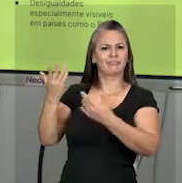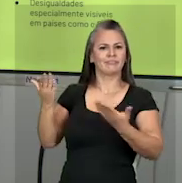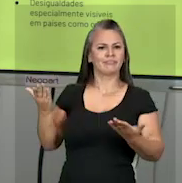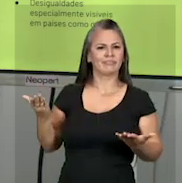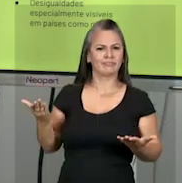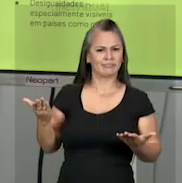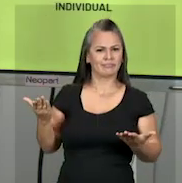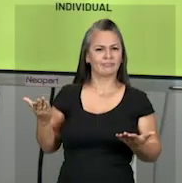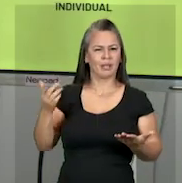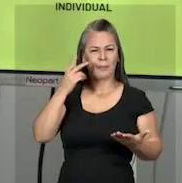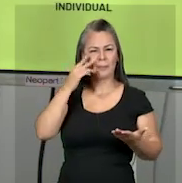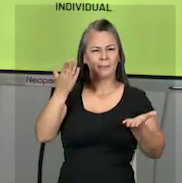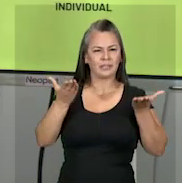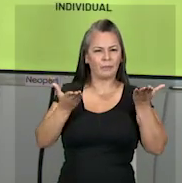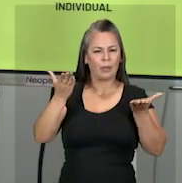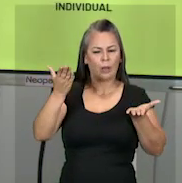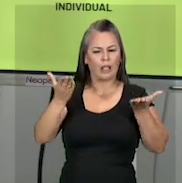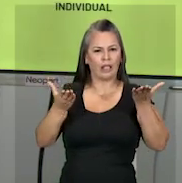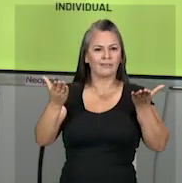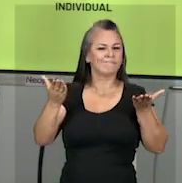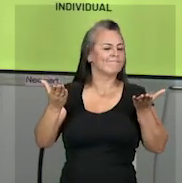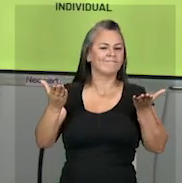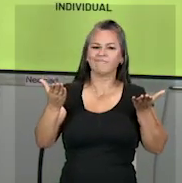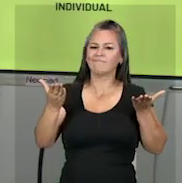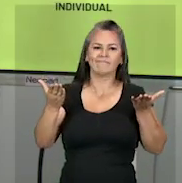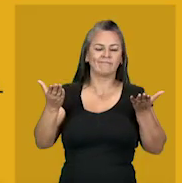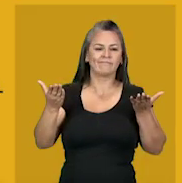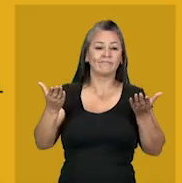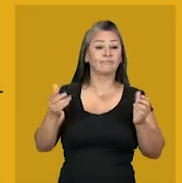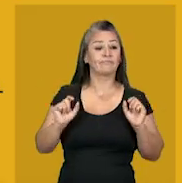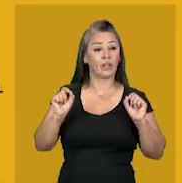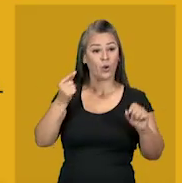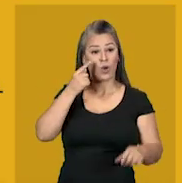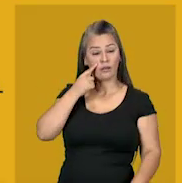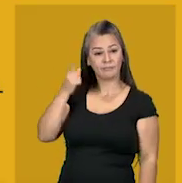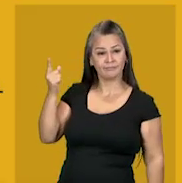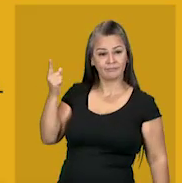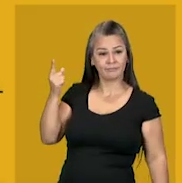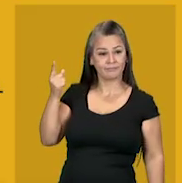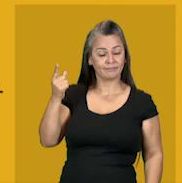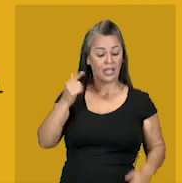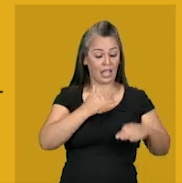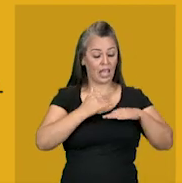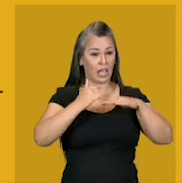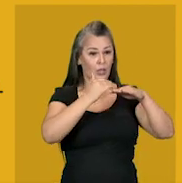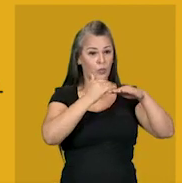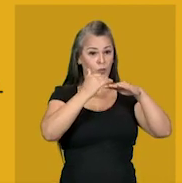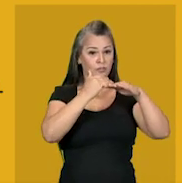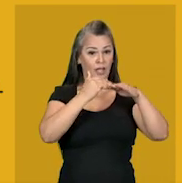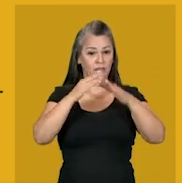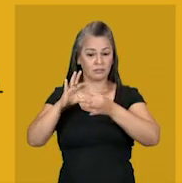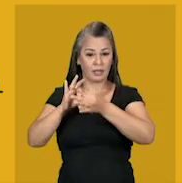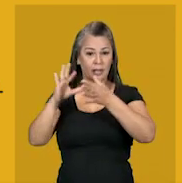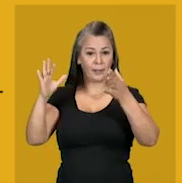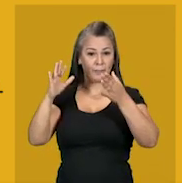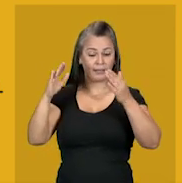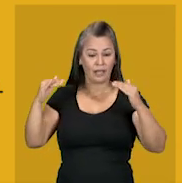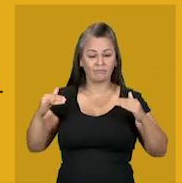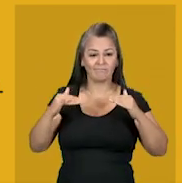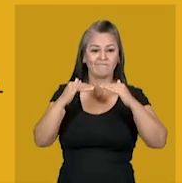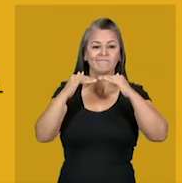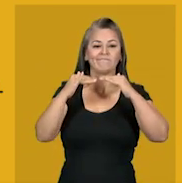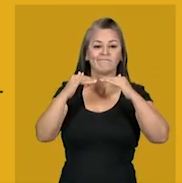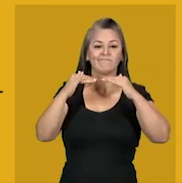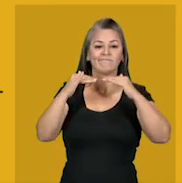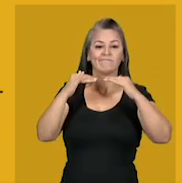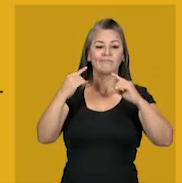um outro desequilíbrio, né? Então igualdade e liberdade não são simétricos, elas significam coisas diferentes, né? Uma é